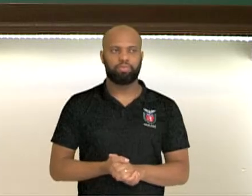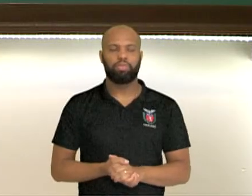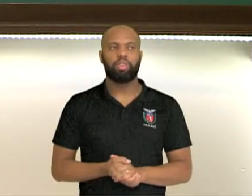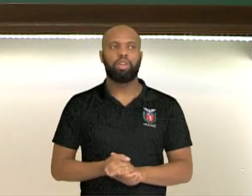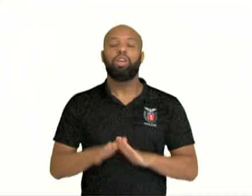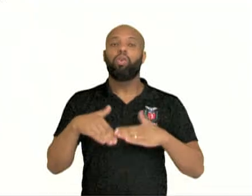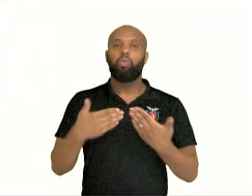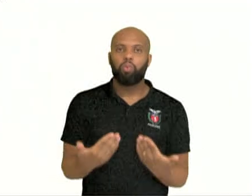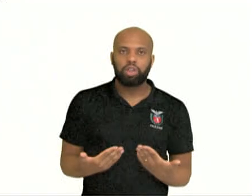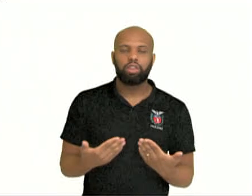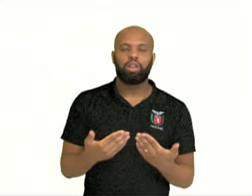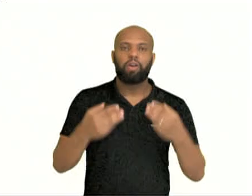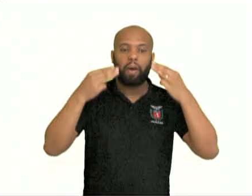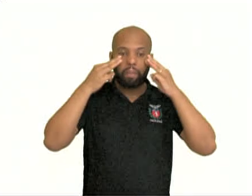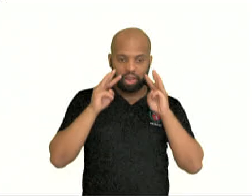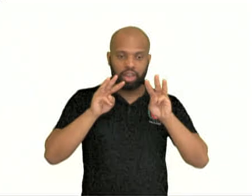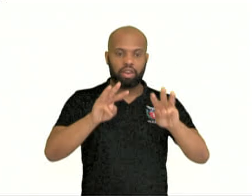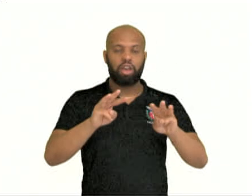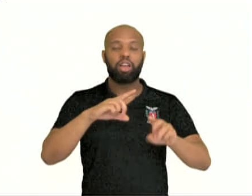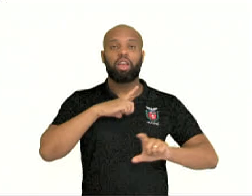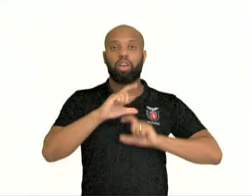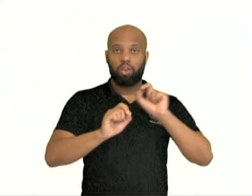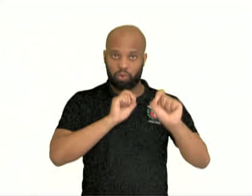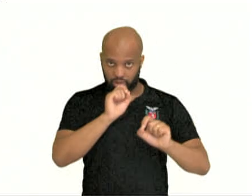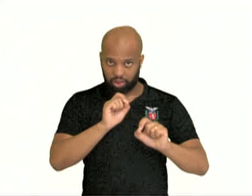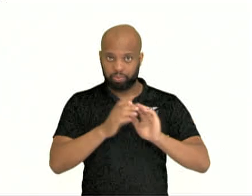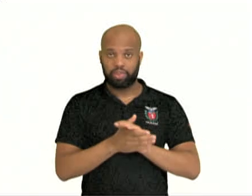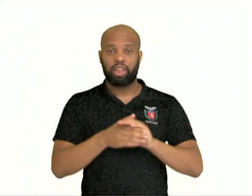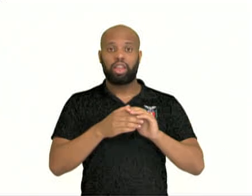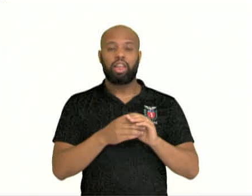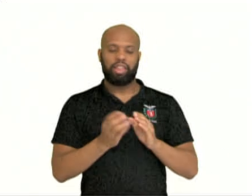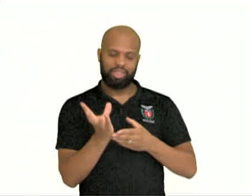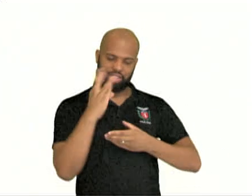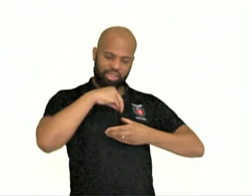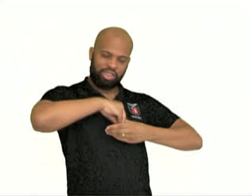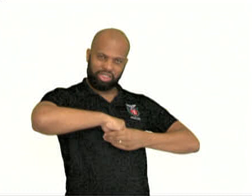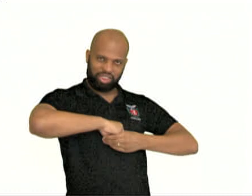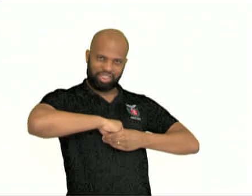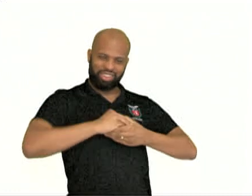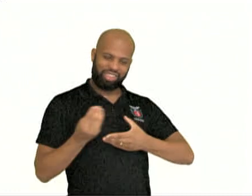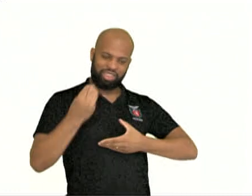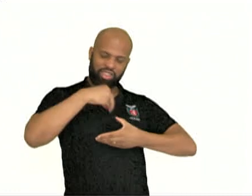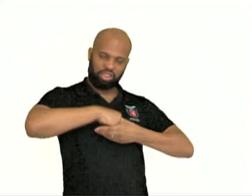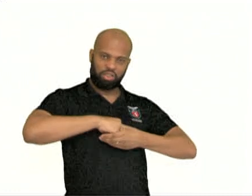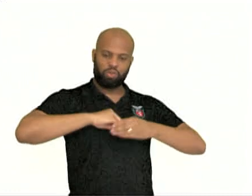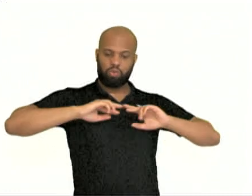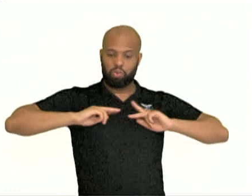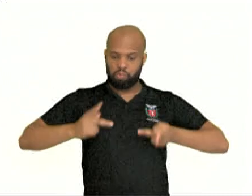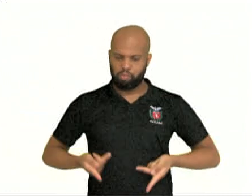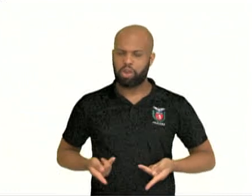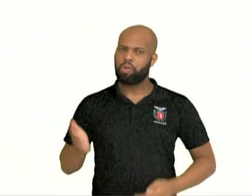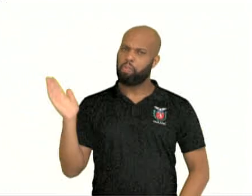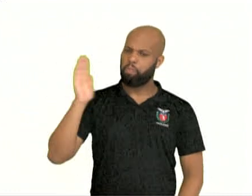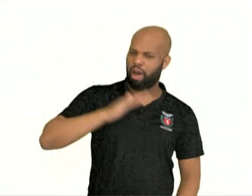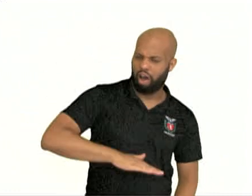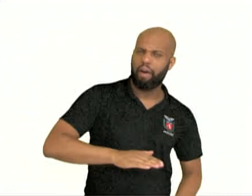Para Maquiavel, a natureza do ser humano é perversa. Os homens são ingratos,